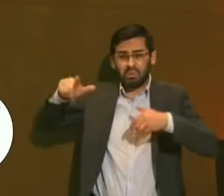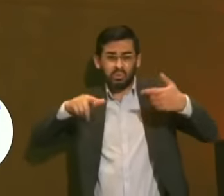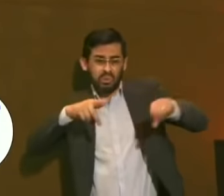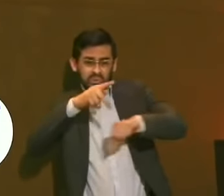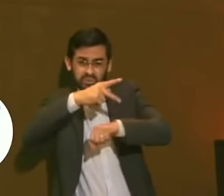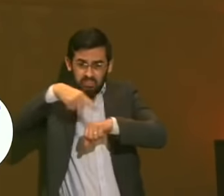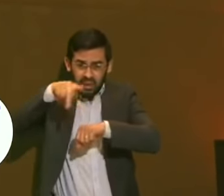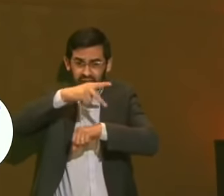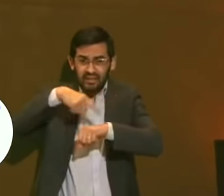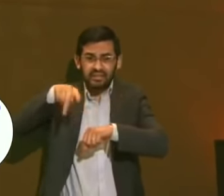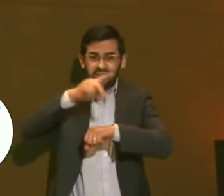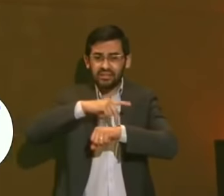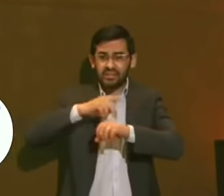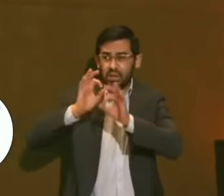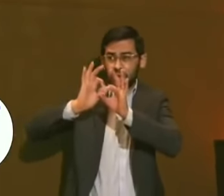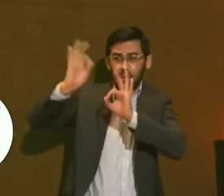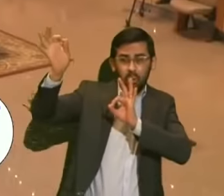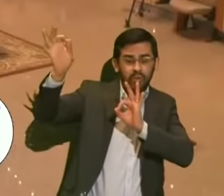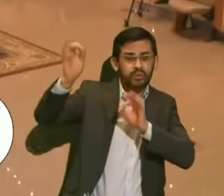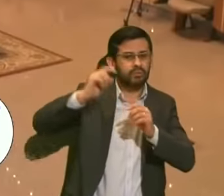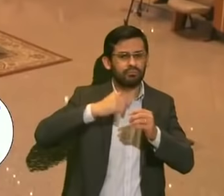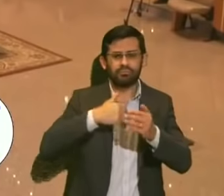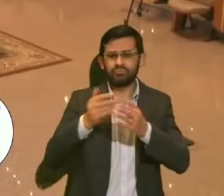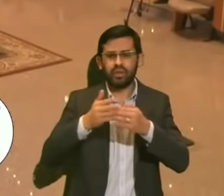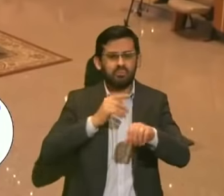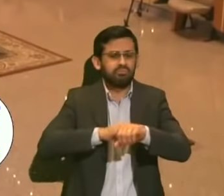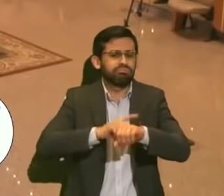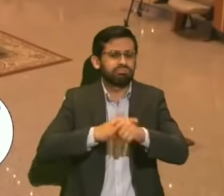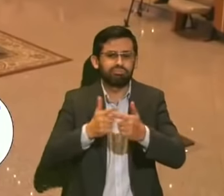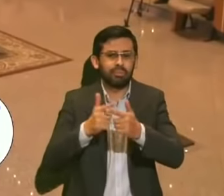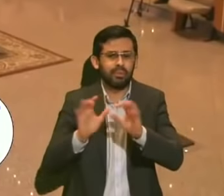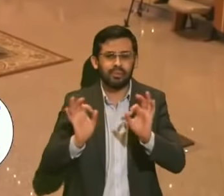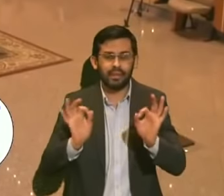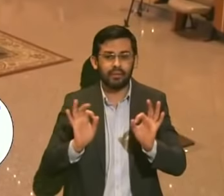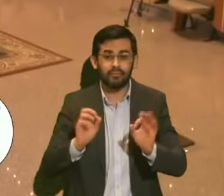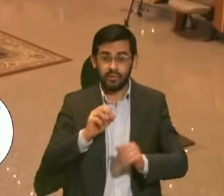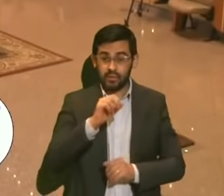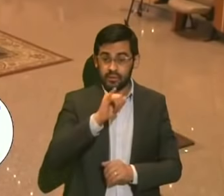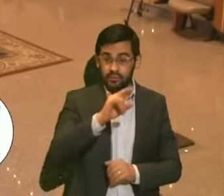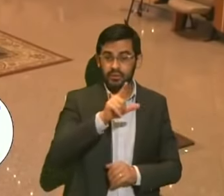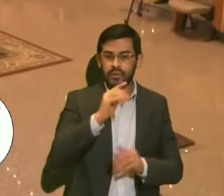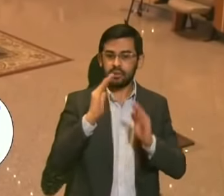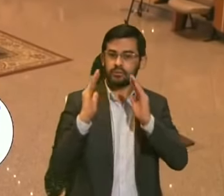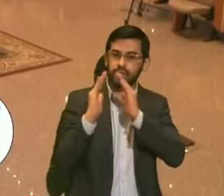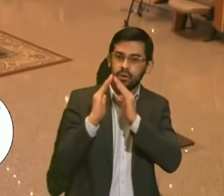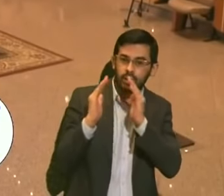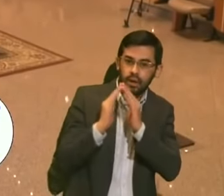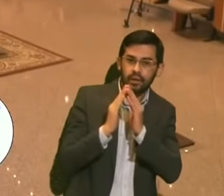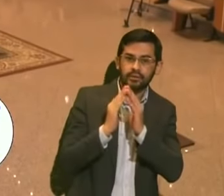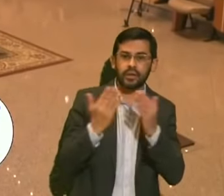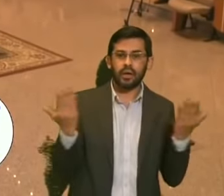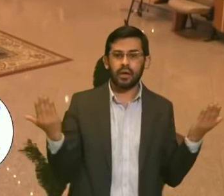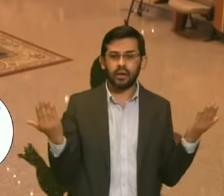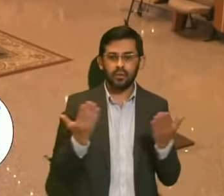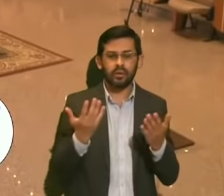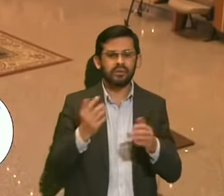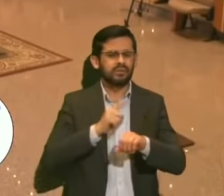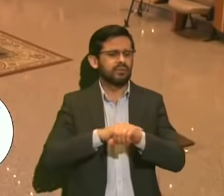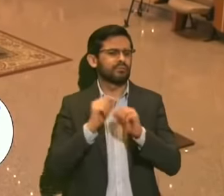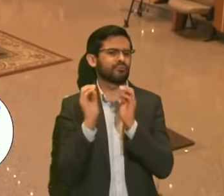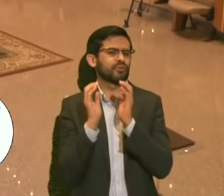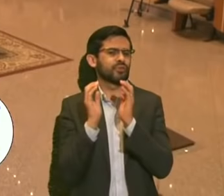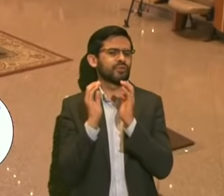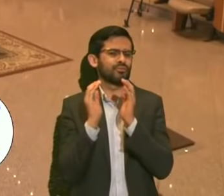Itália. Então distância não é mais problema, nem horário. Se você está na sua casa, se coloca numa atitude de